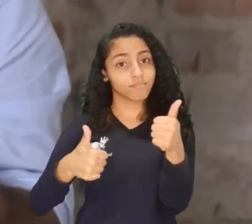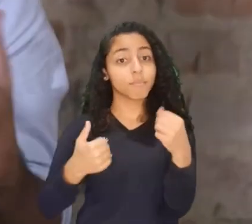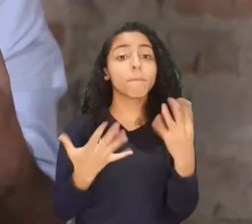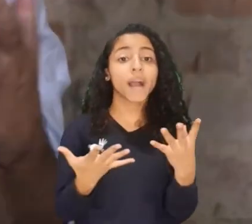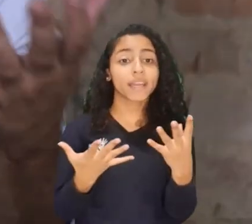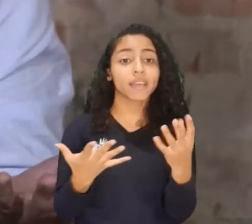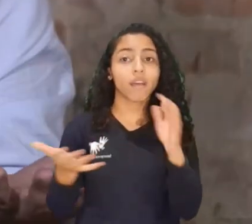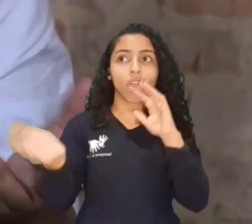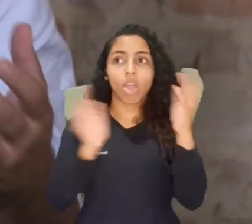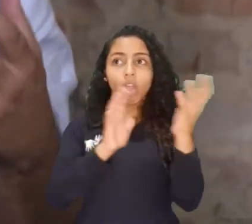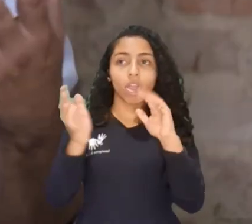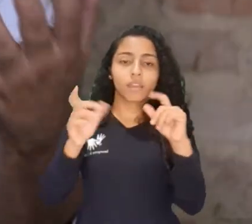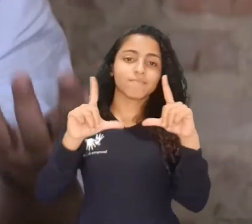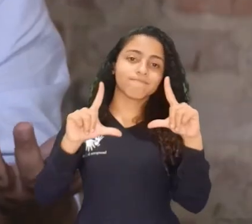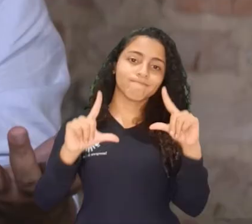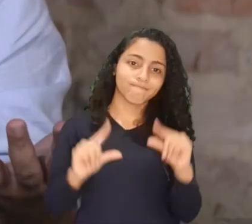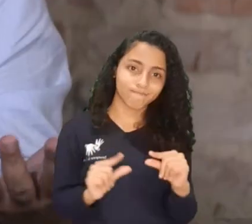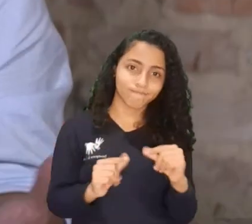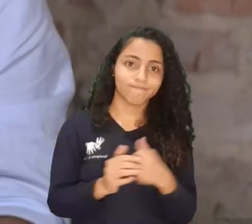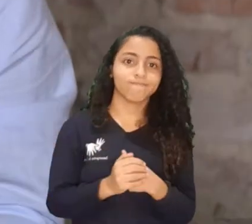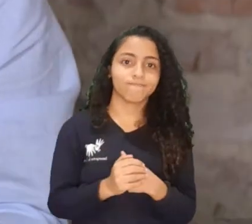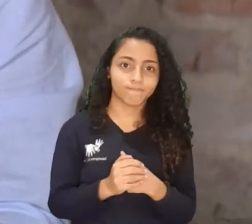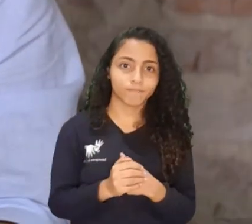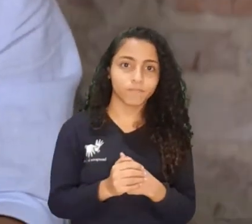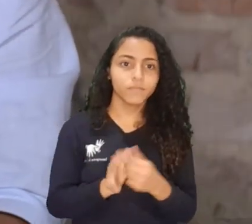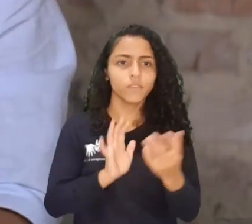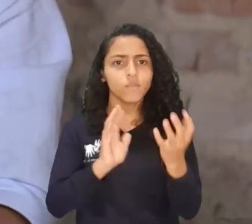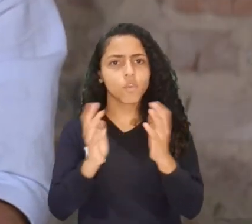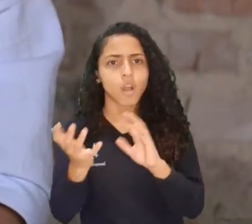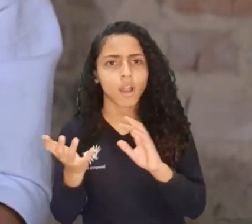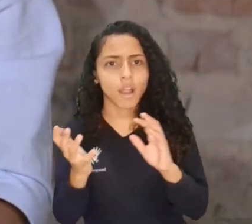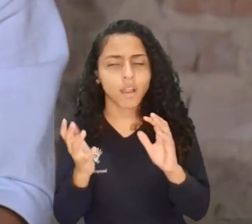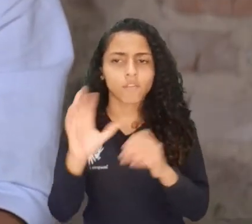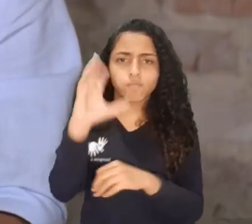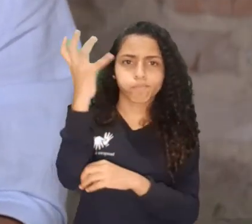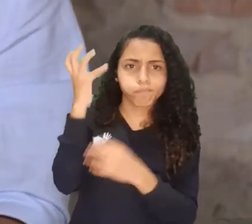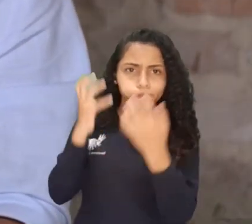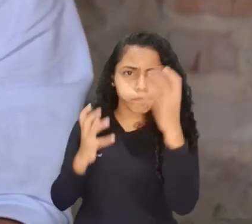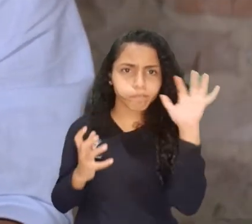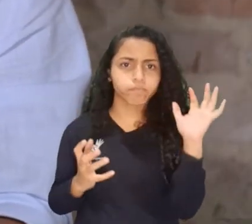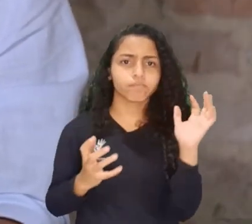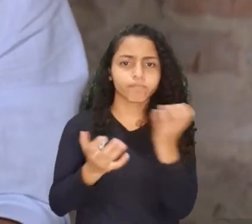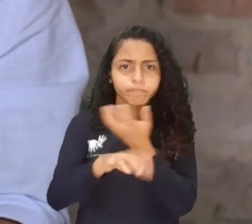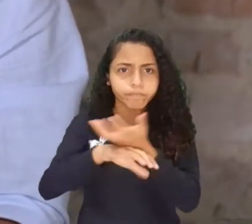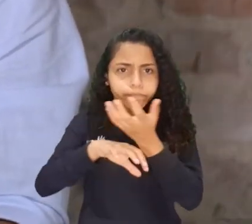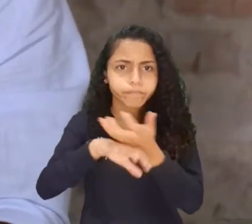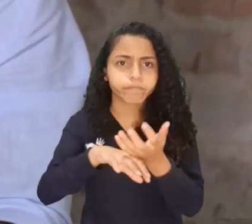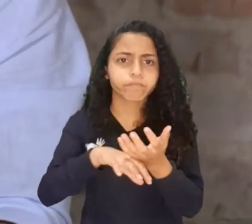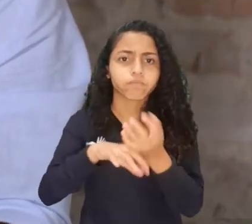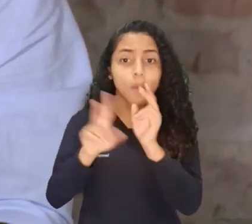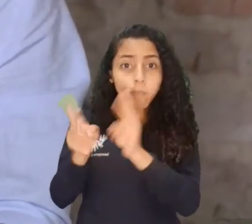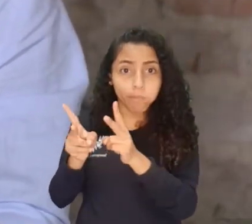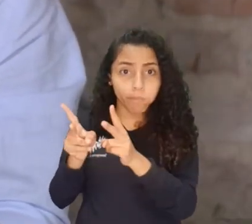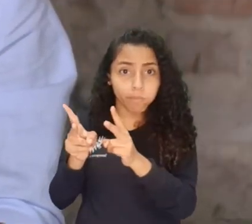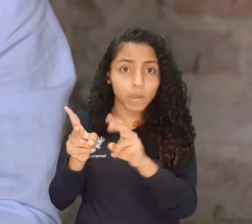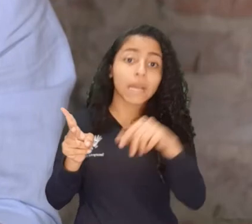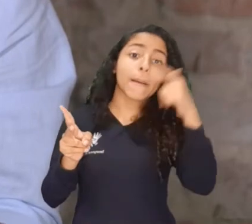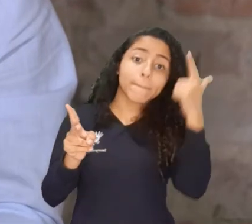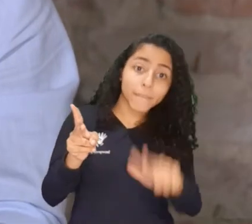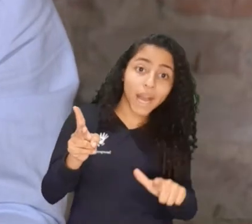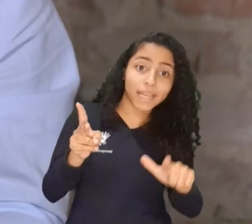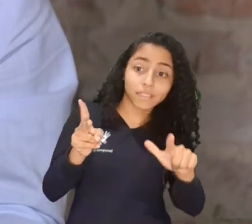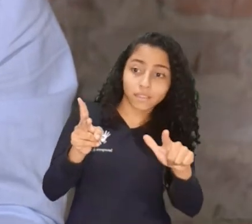Aliás, manter florestas e vegetação nativa e recuperar essa vegetação, por outro lado, vai fazer com que a gente consiga captar